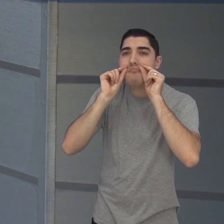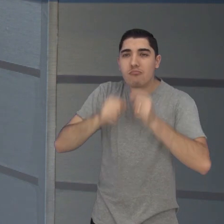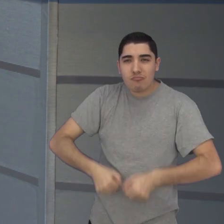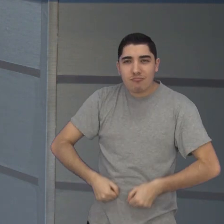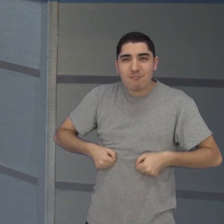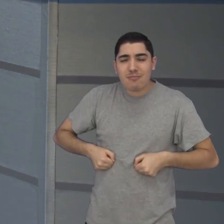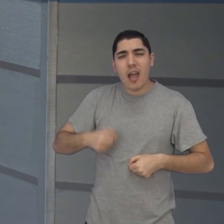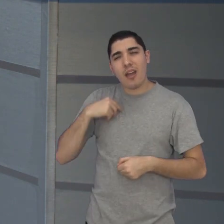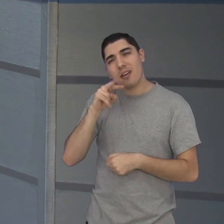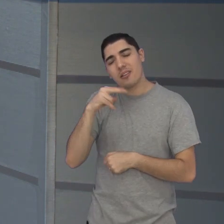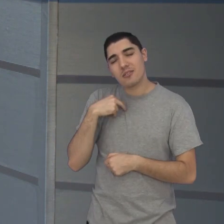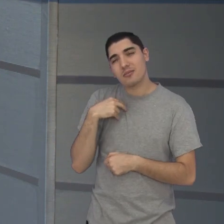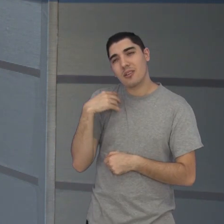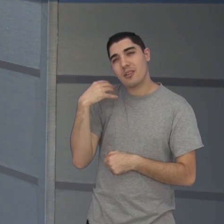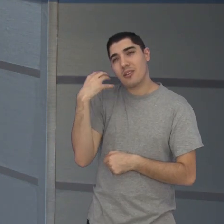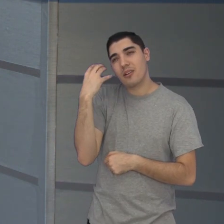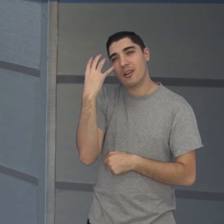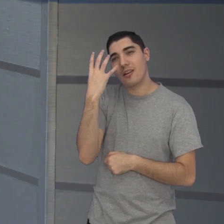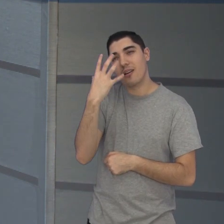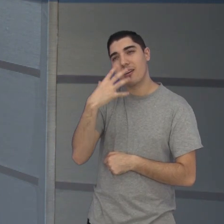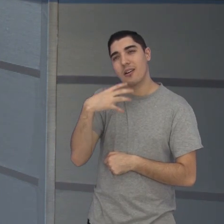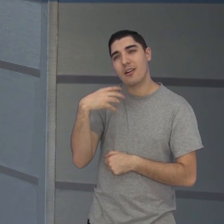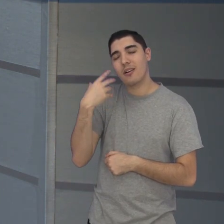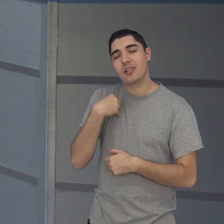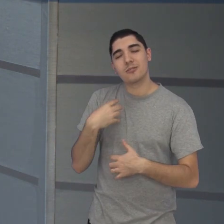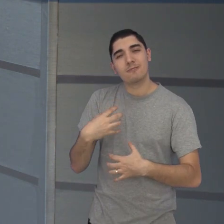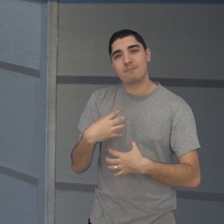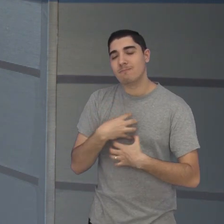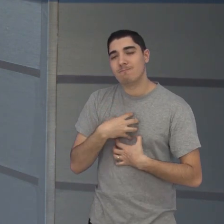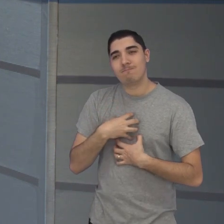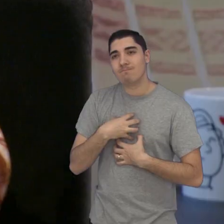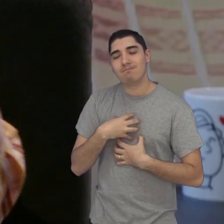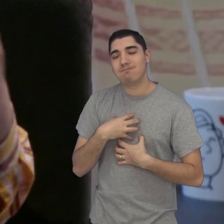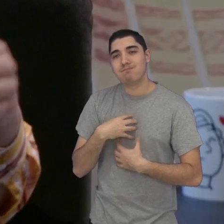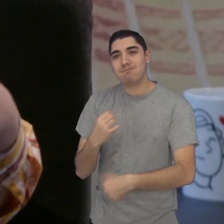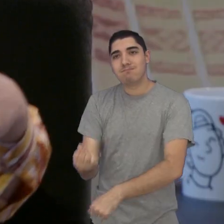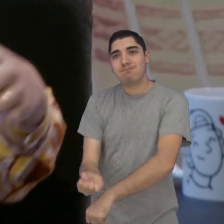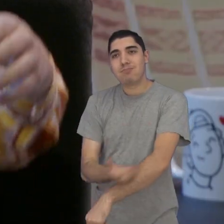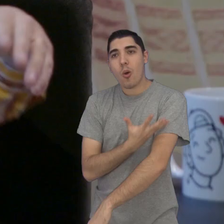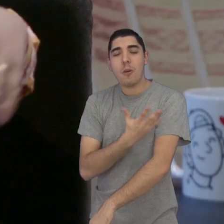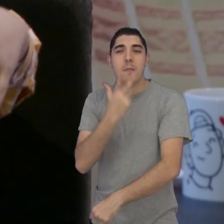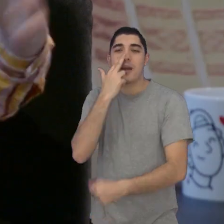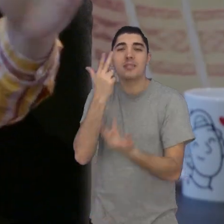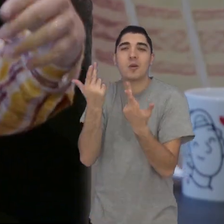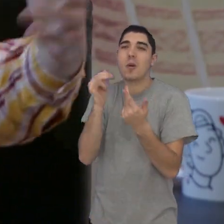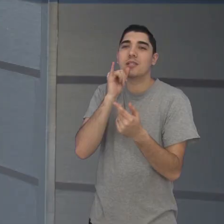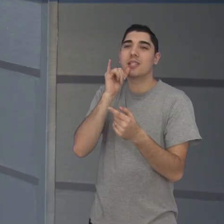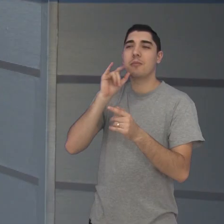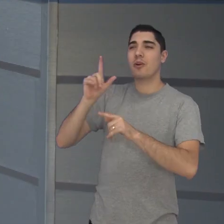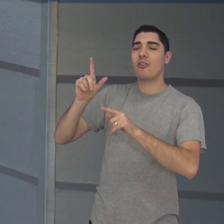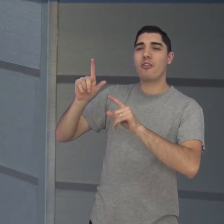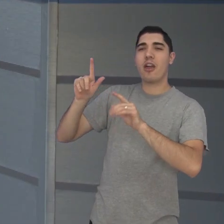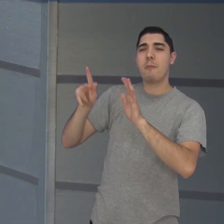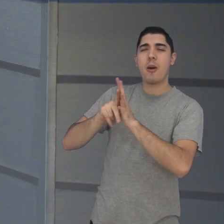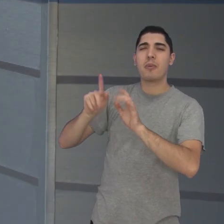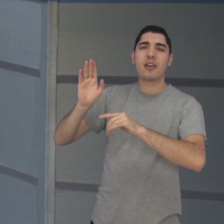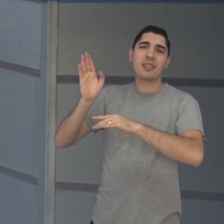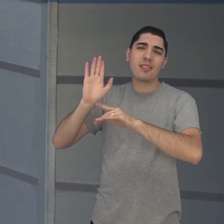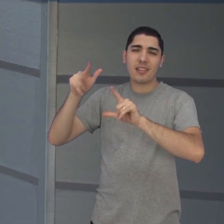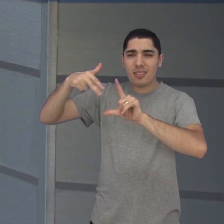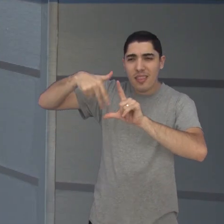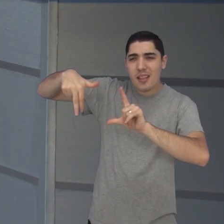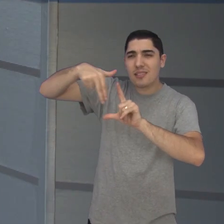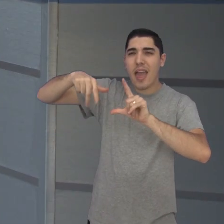do Mazzaropi. Que eu olhava, ficava assim, fascinado mesmo, como se eu estivesse assistindo, sei lá, um Disney, um desenho, alguma